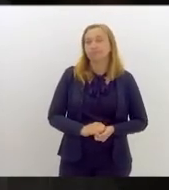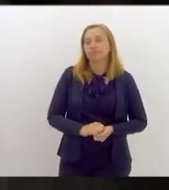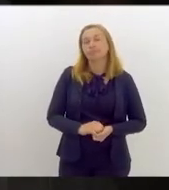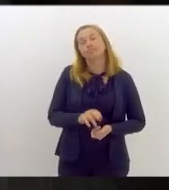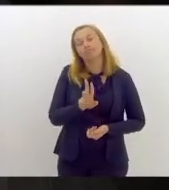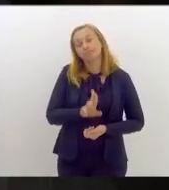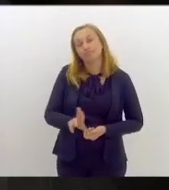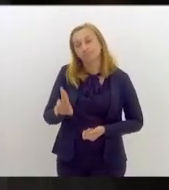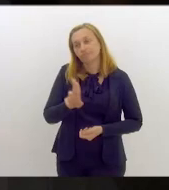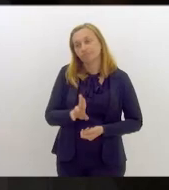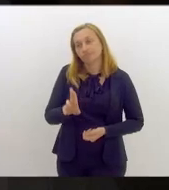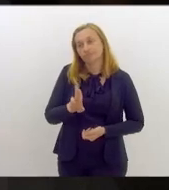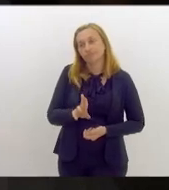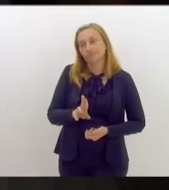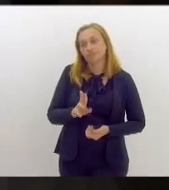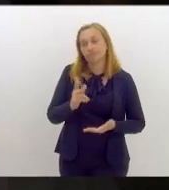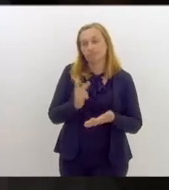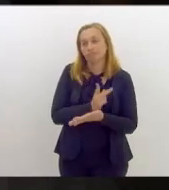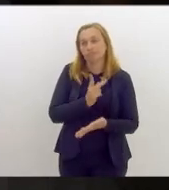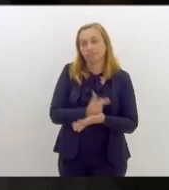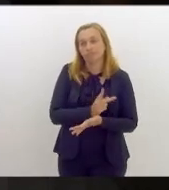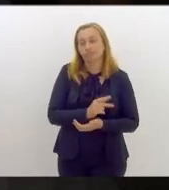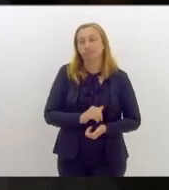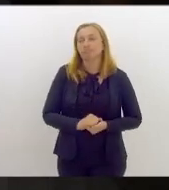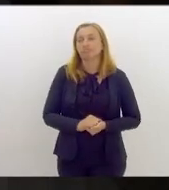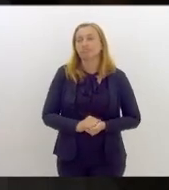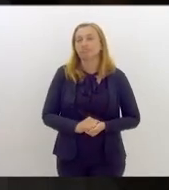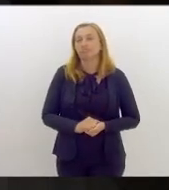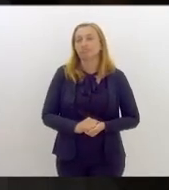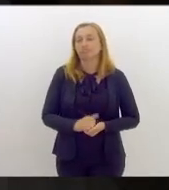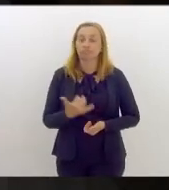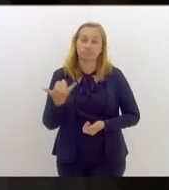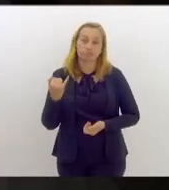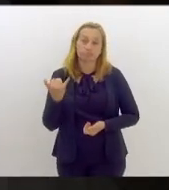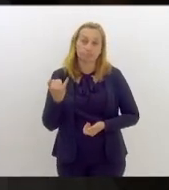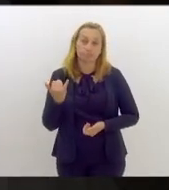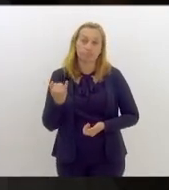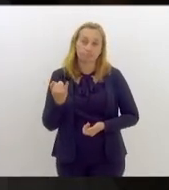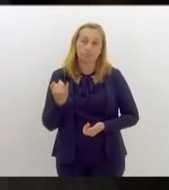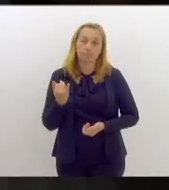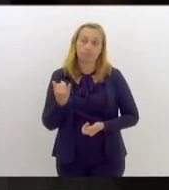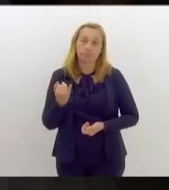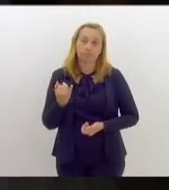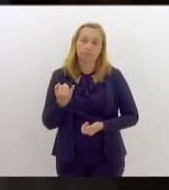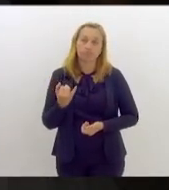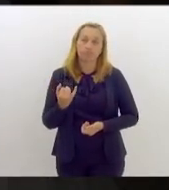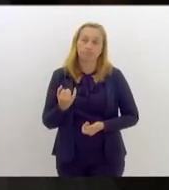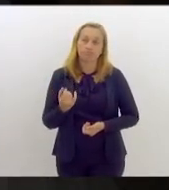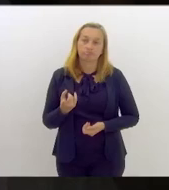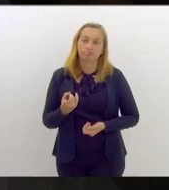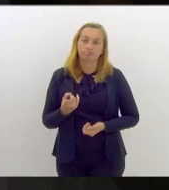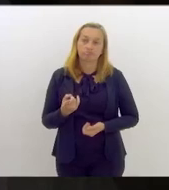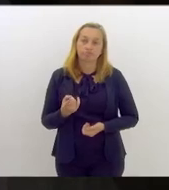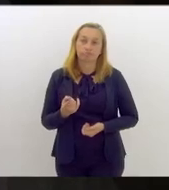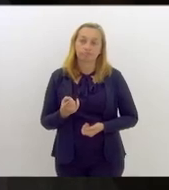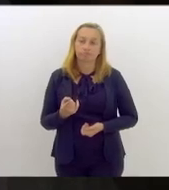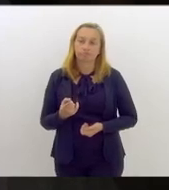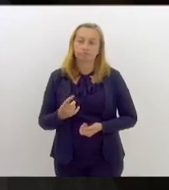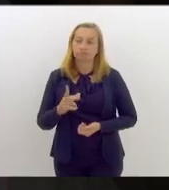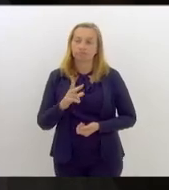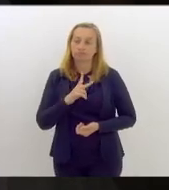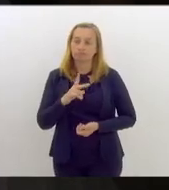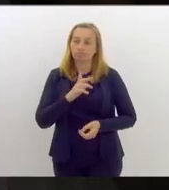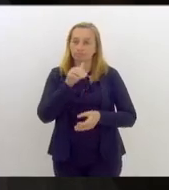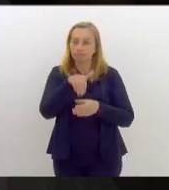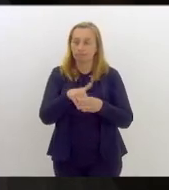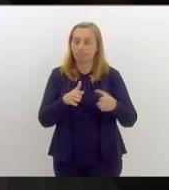uso indevido, né, da caneta para patrocinar a sua própria